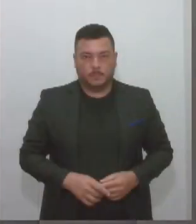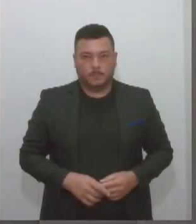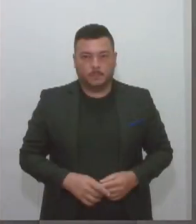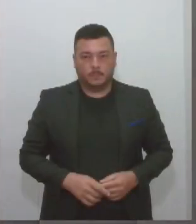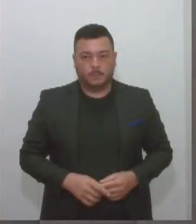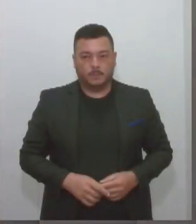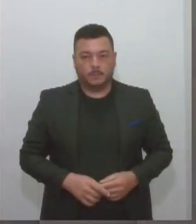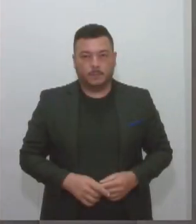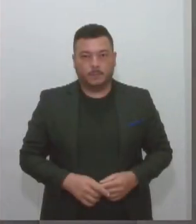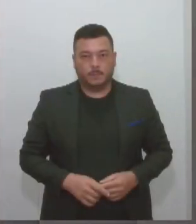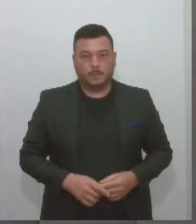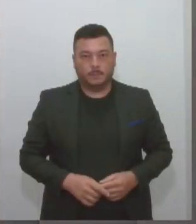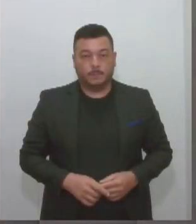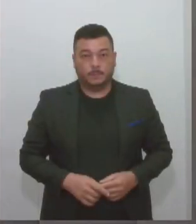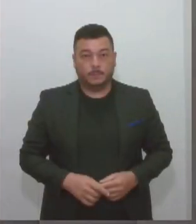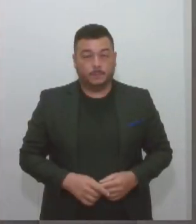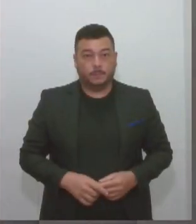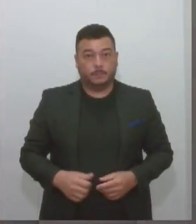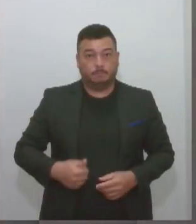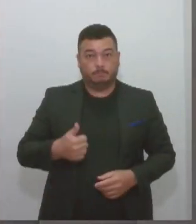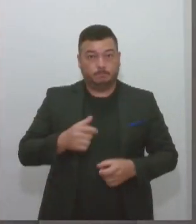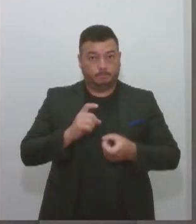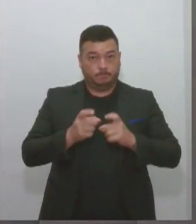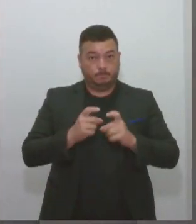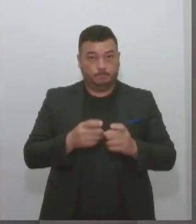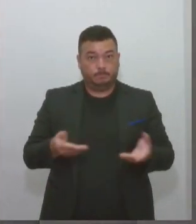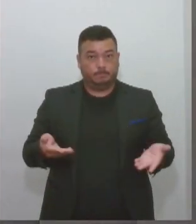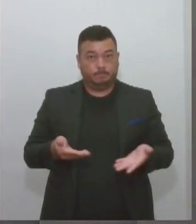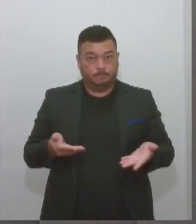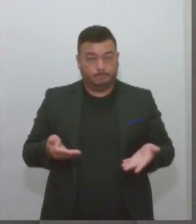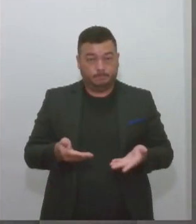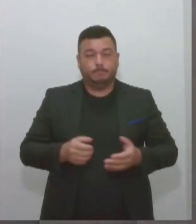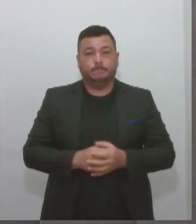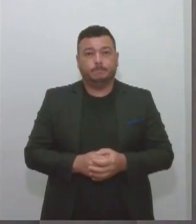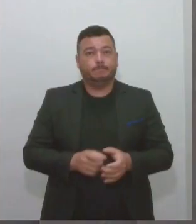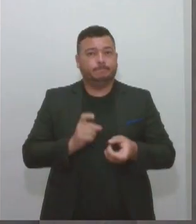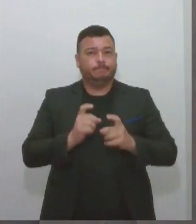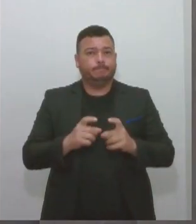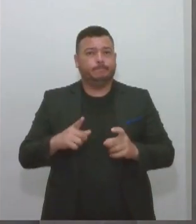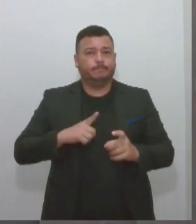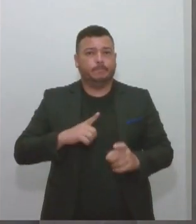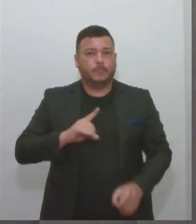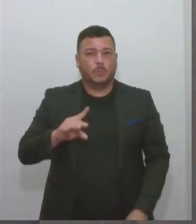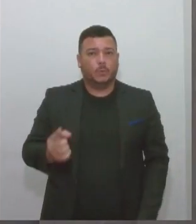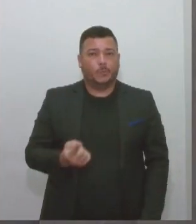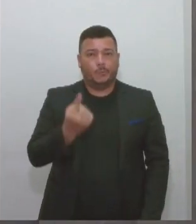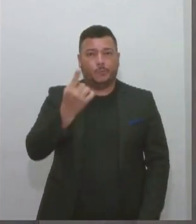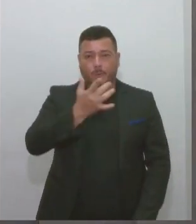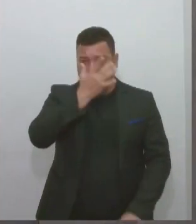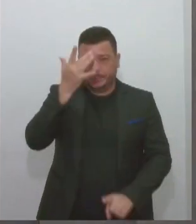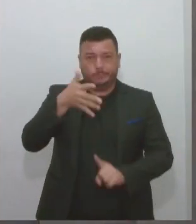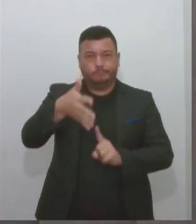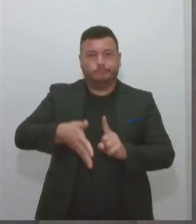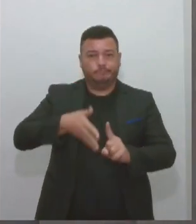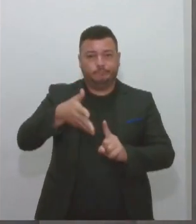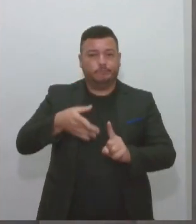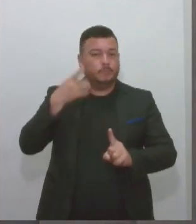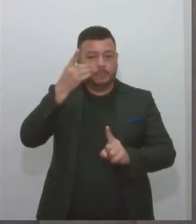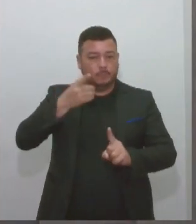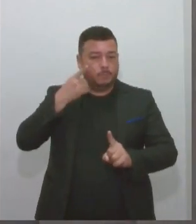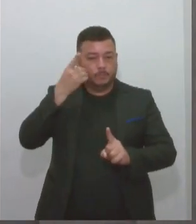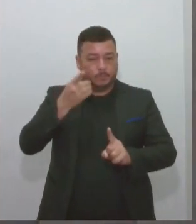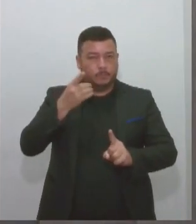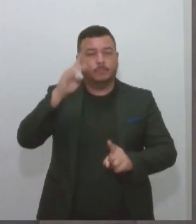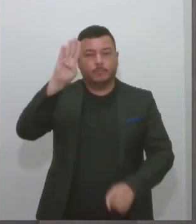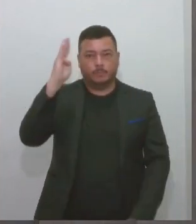Na primeira sessão da semana, o pequeno expediente contou com apenas uma oradora, a deputada estadual Linda